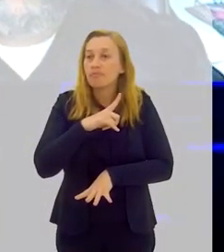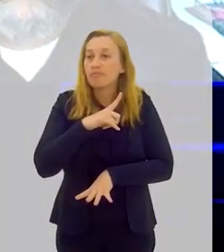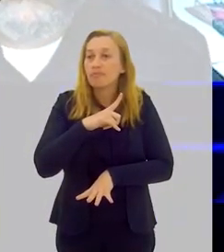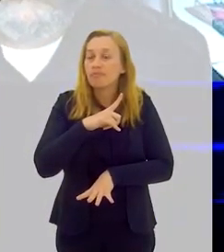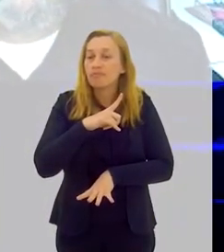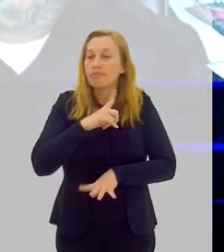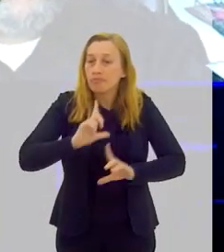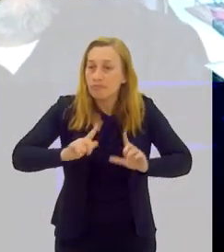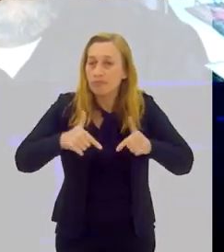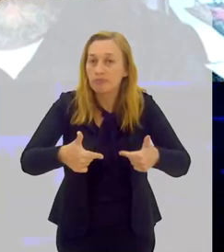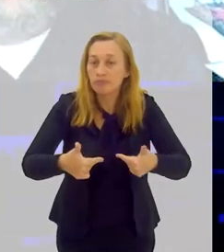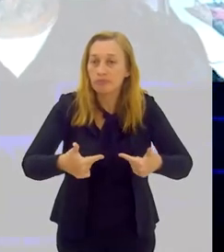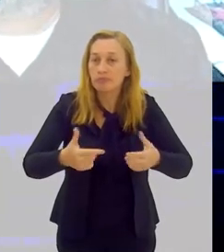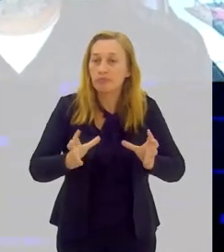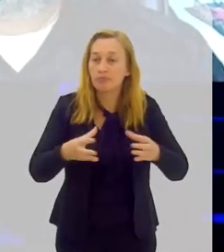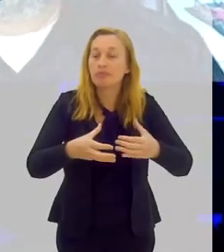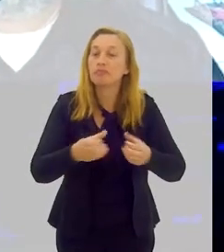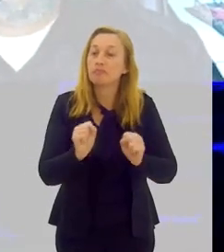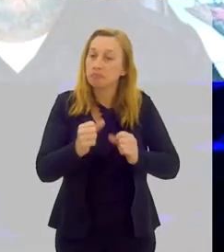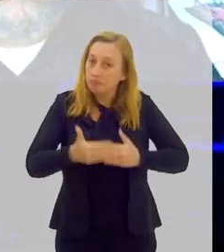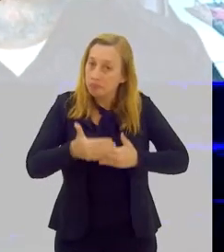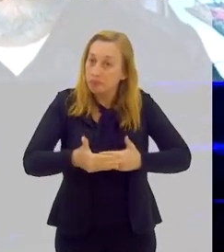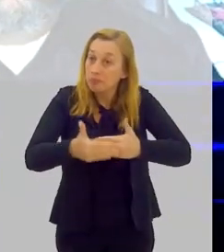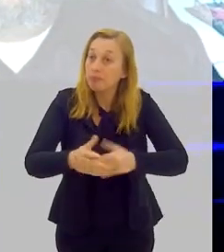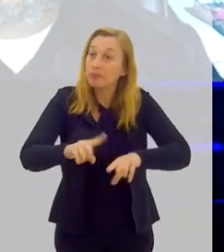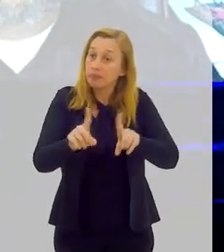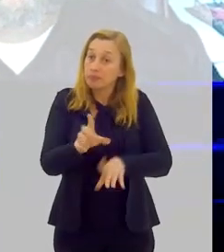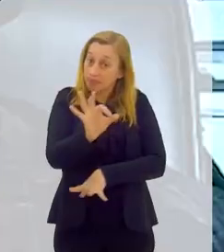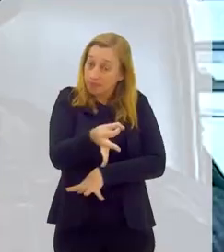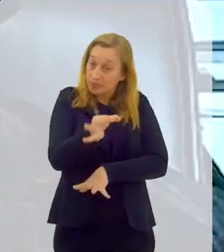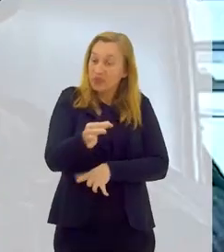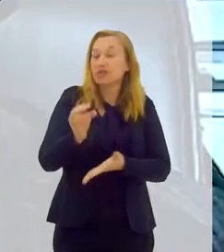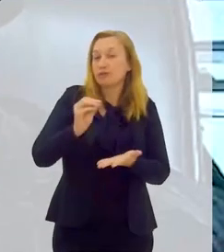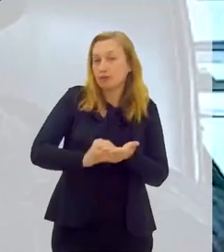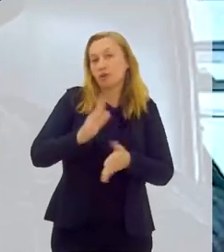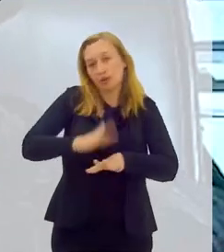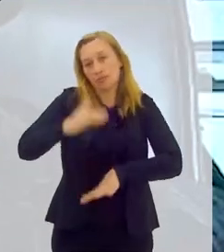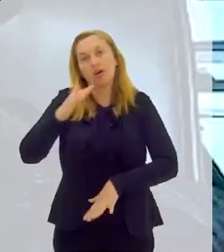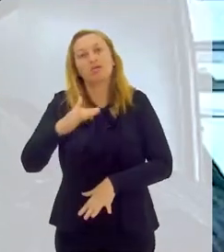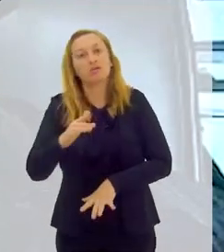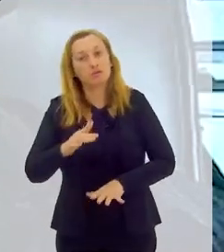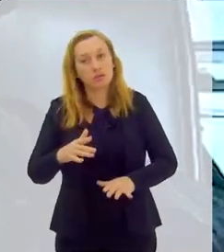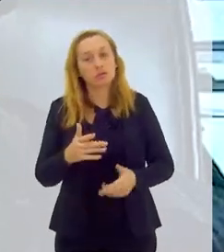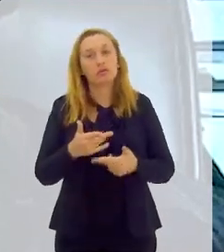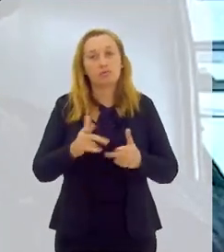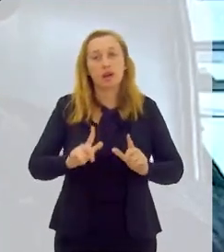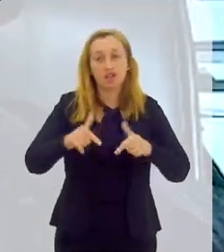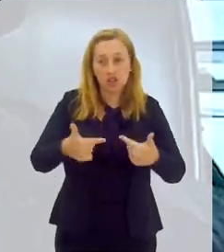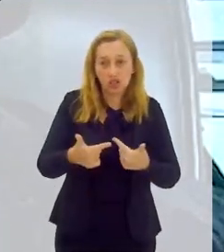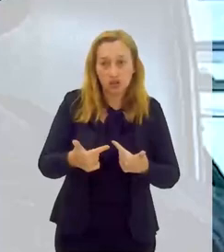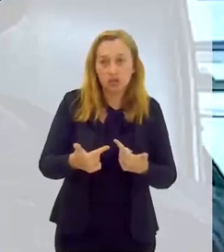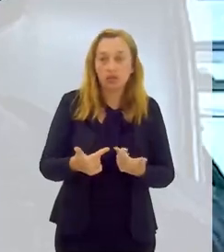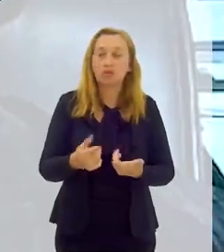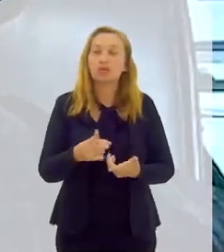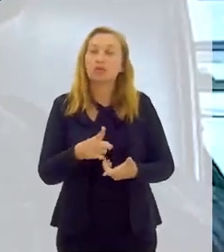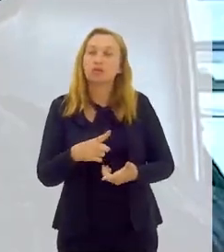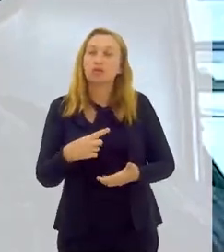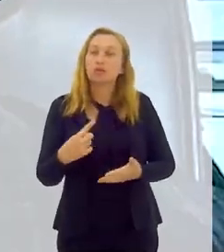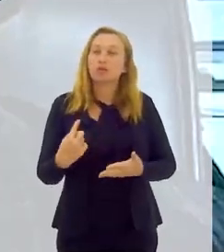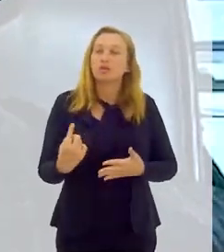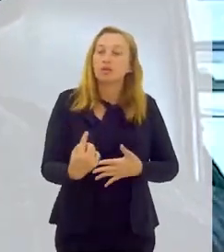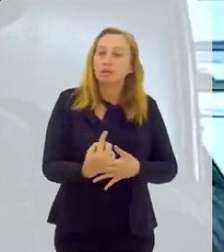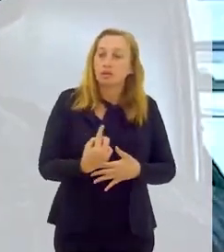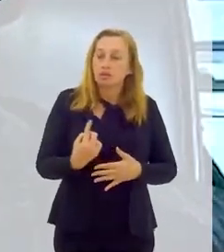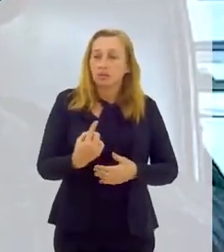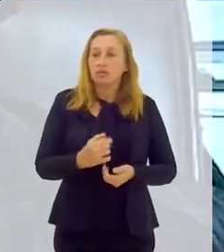e aplicar tudo aquilo. Temos avançado, mas certamente falta muito, temos muito produto dentro da nossa prateleira